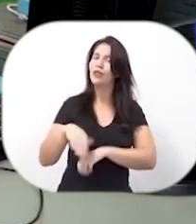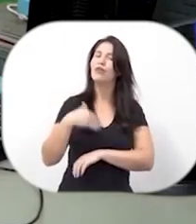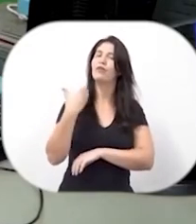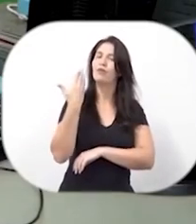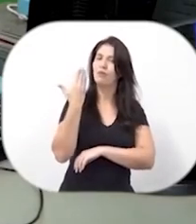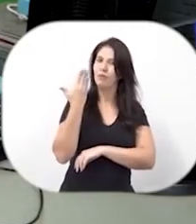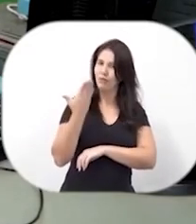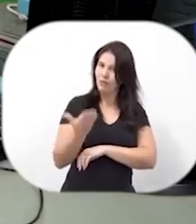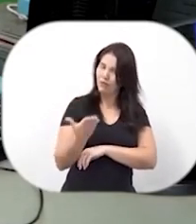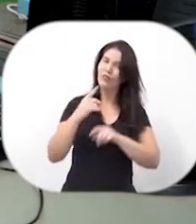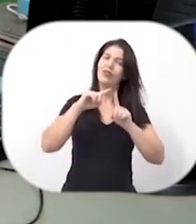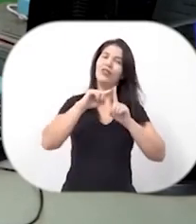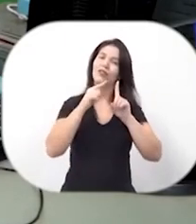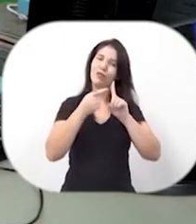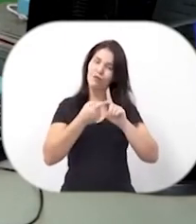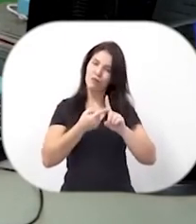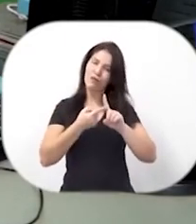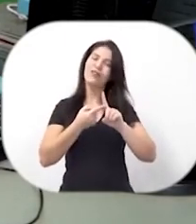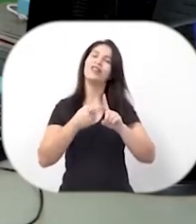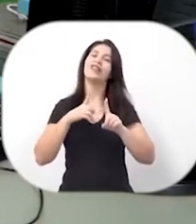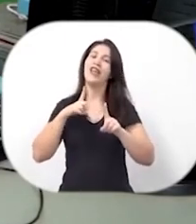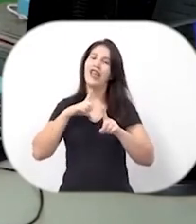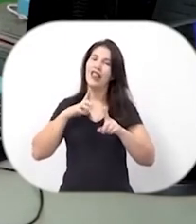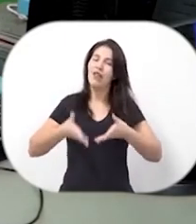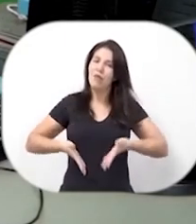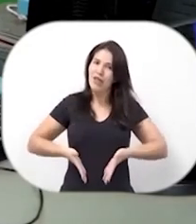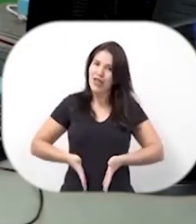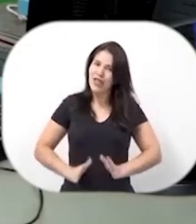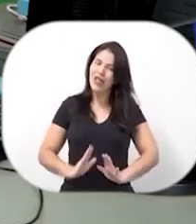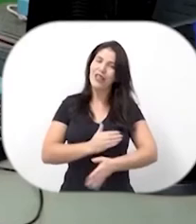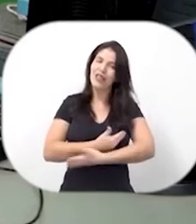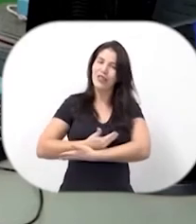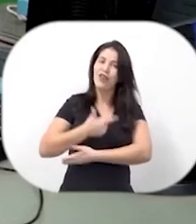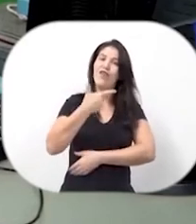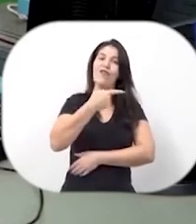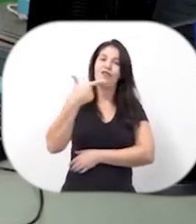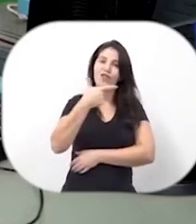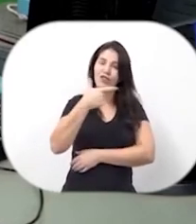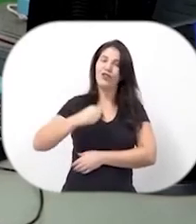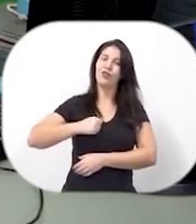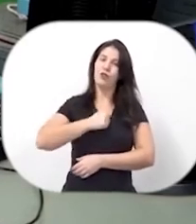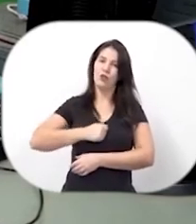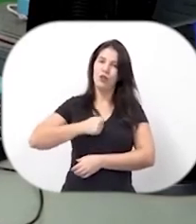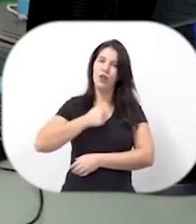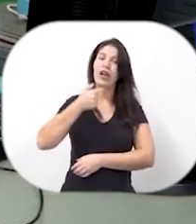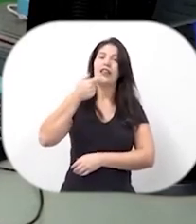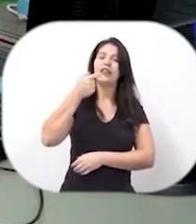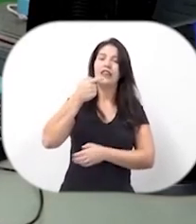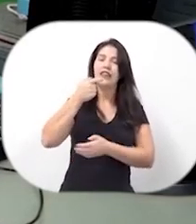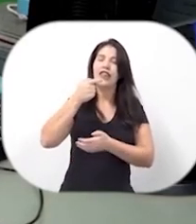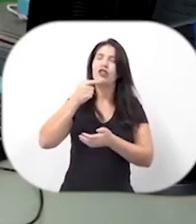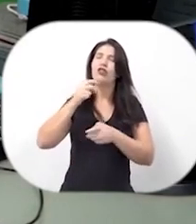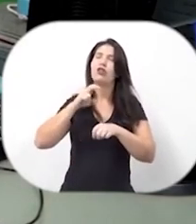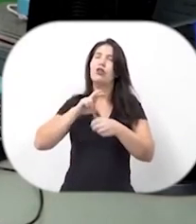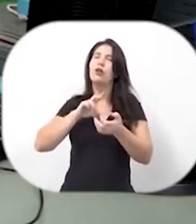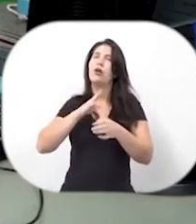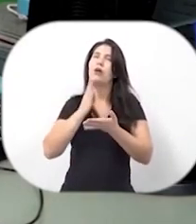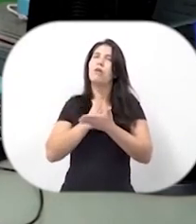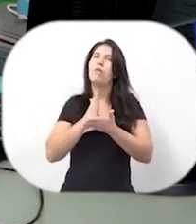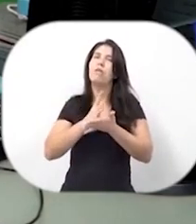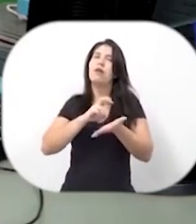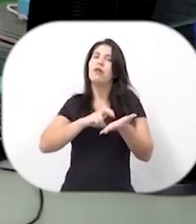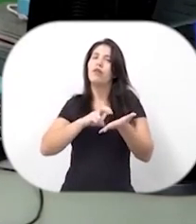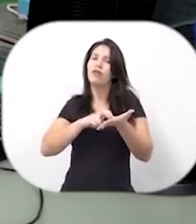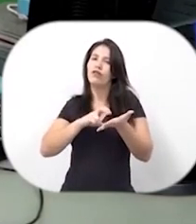perder, principalmente vocês, gestantes e puérperas, no dia 22 de agosto, às 7h30 da manhã, na